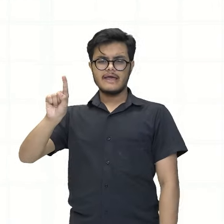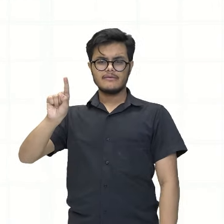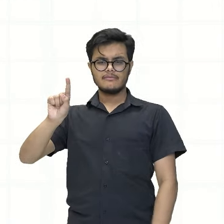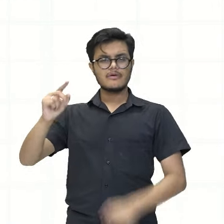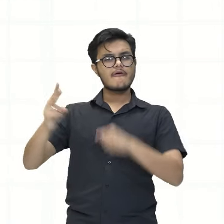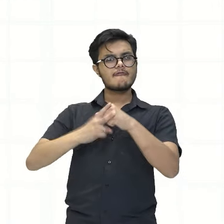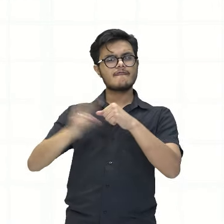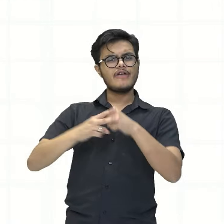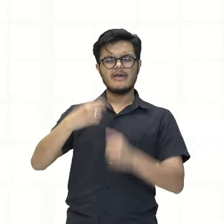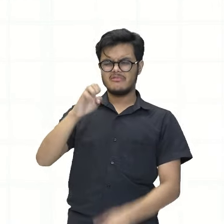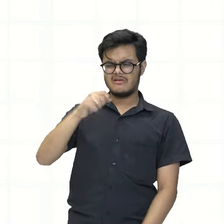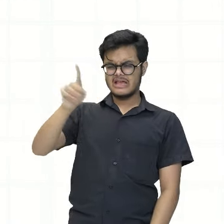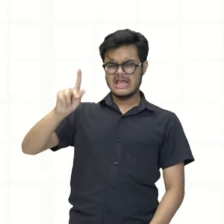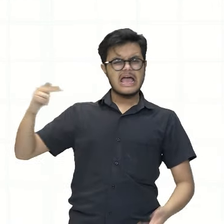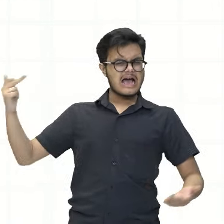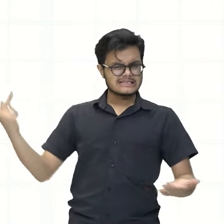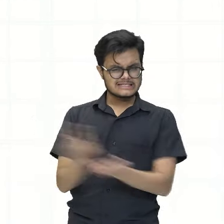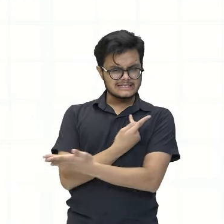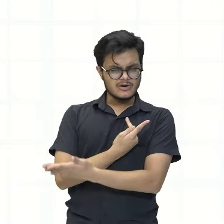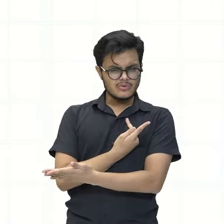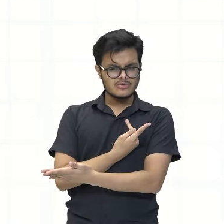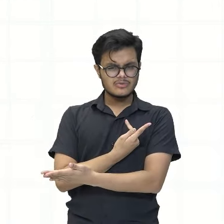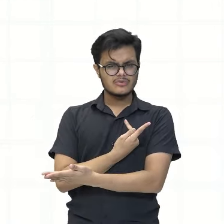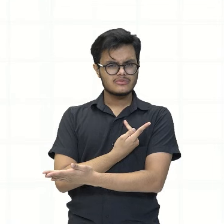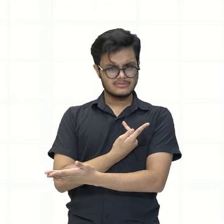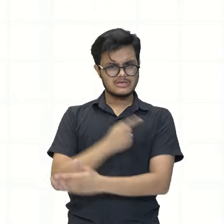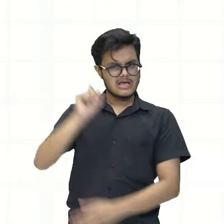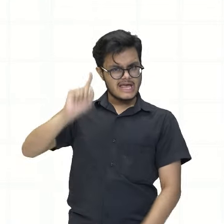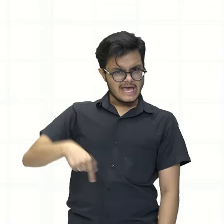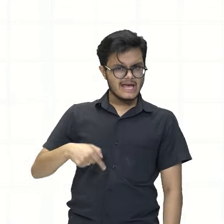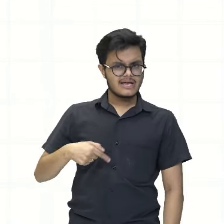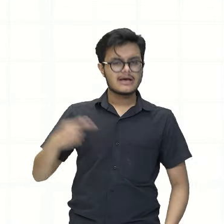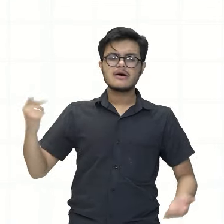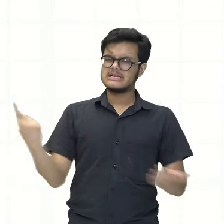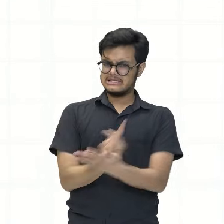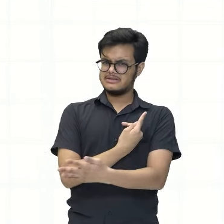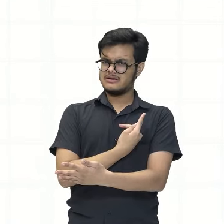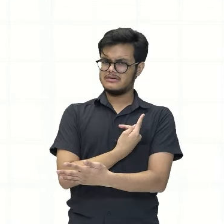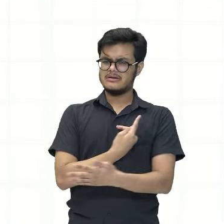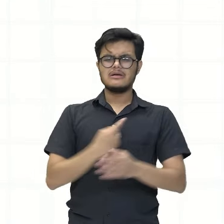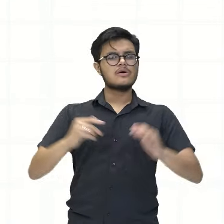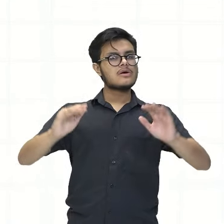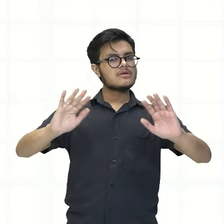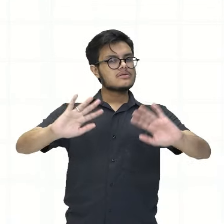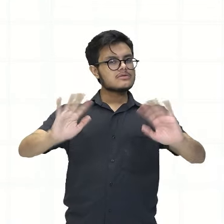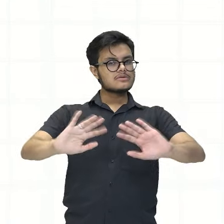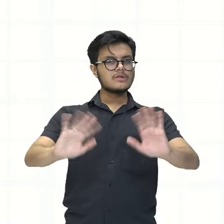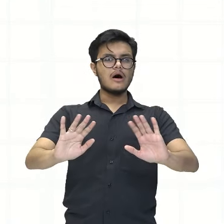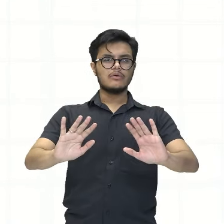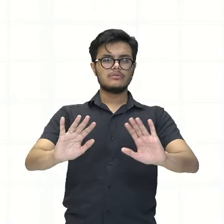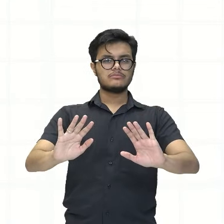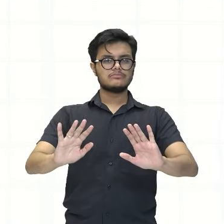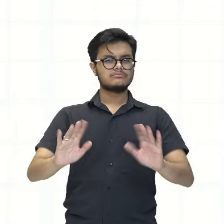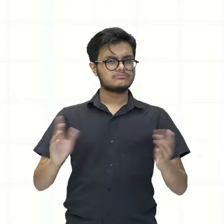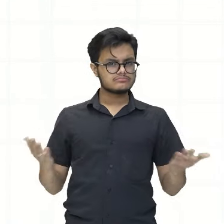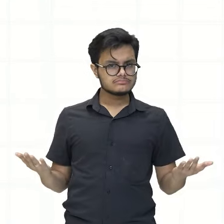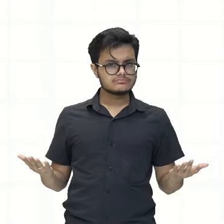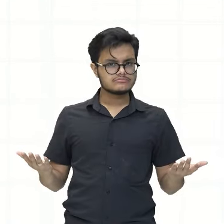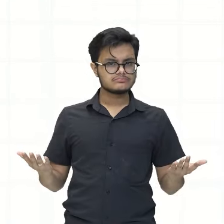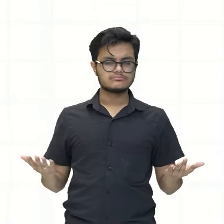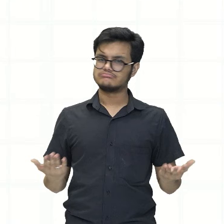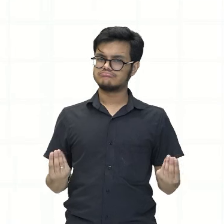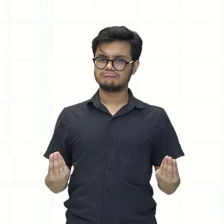como forma verbal o verbo ser ali na forma do e esse verbo está aqui expressando uma uma